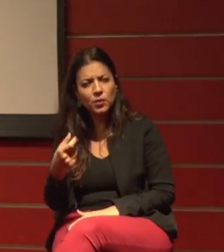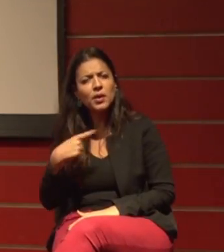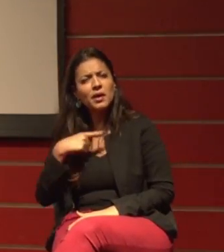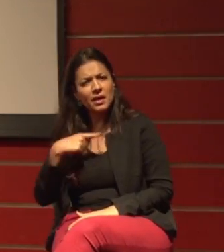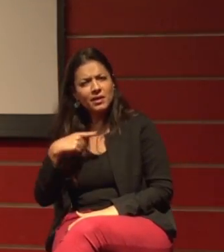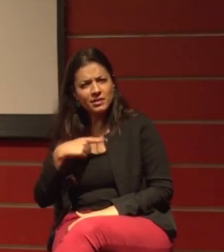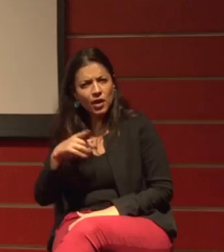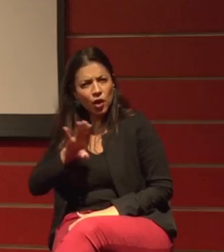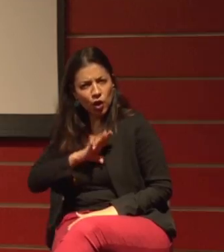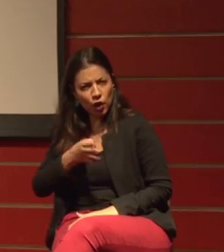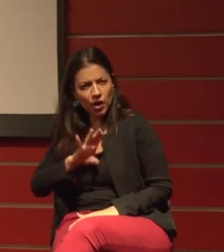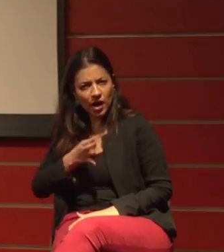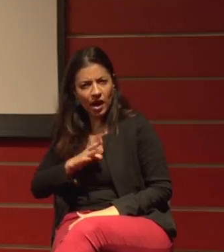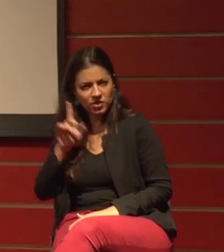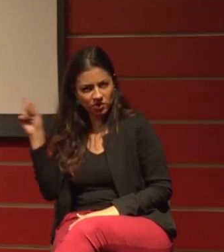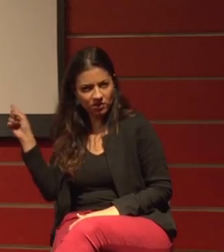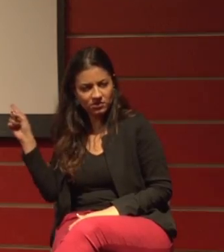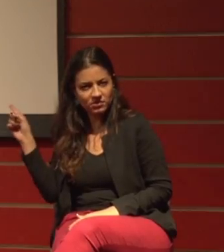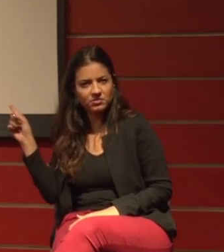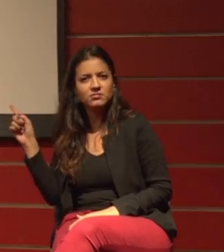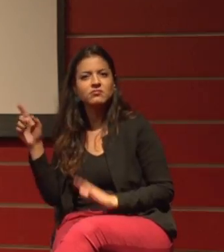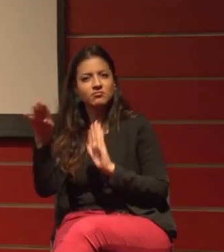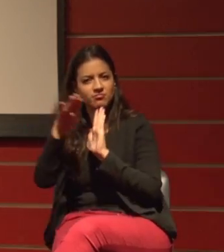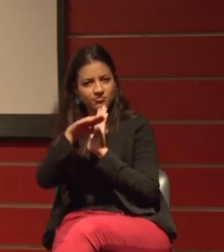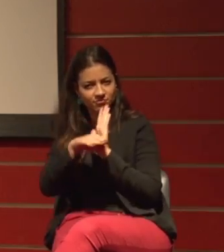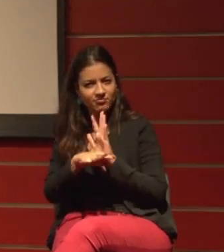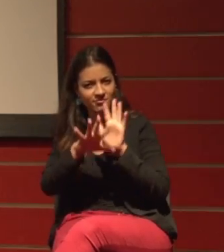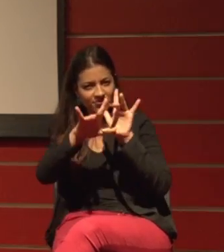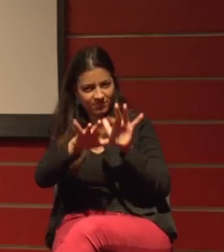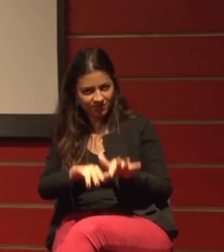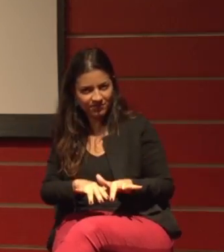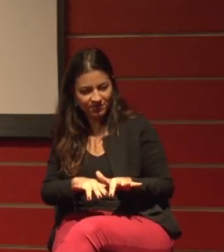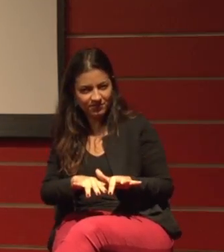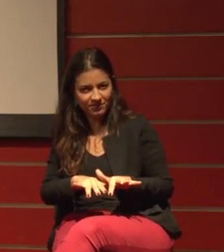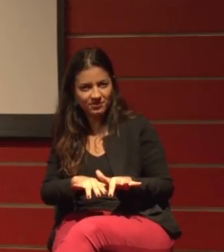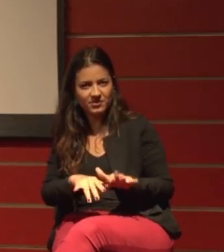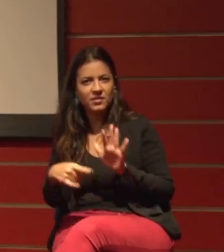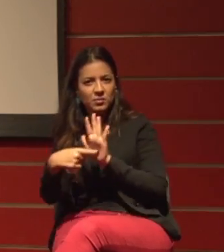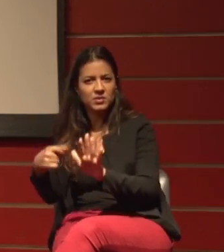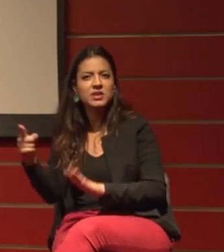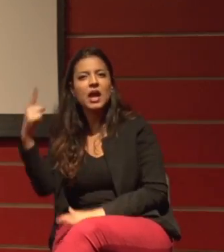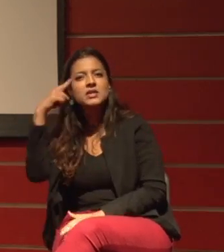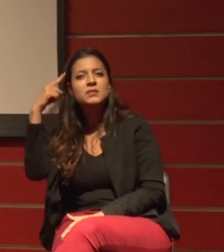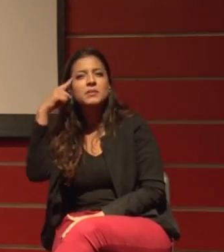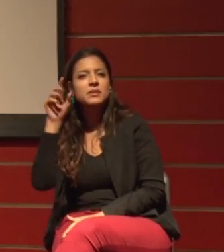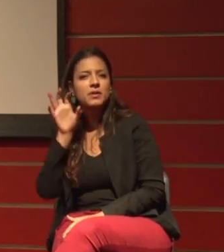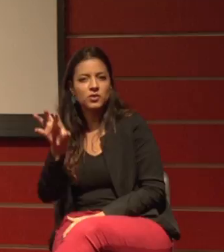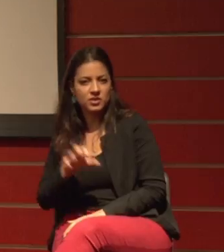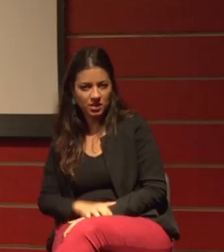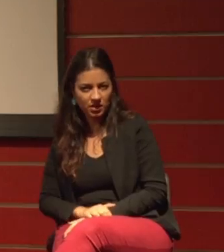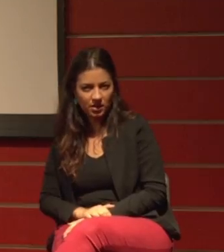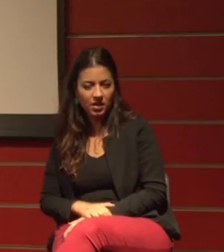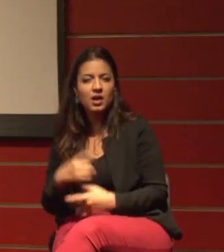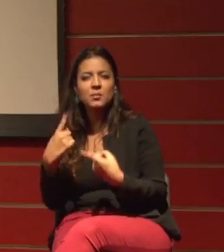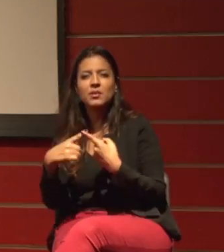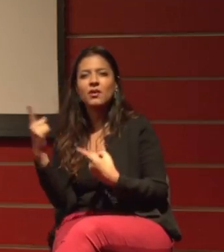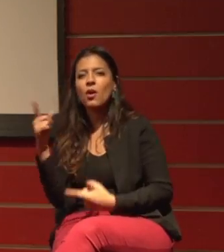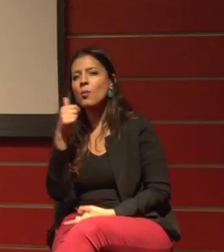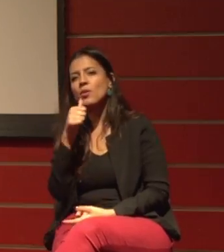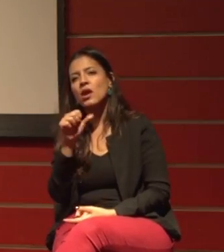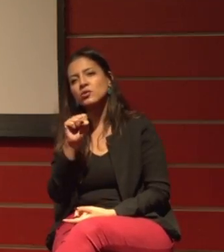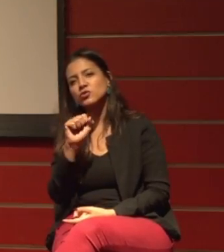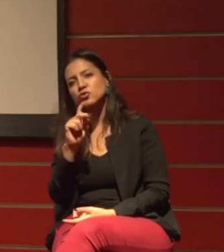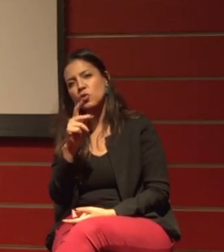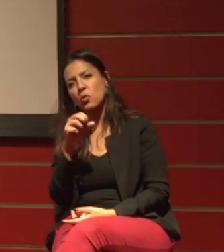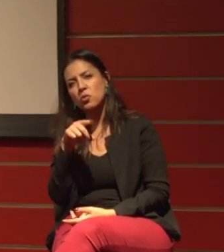desnudam esse tipo de pensamento é tão tão tão cruamente como aonda mostra pra gente não sei se foi